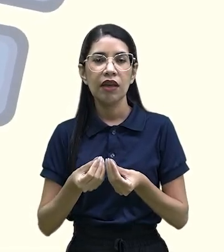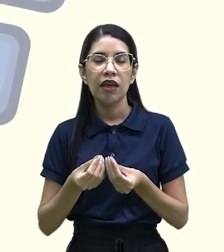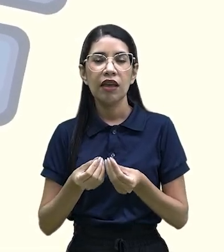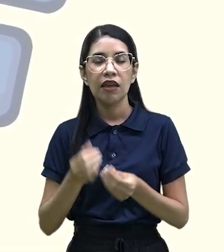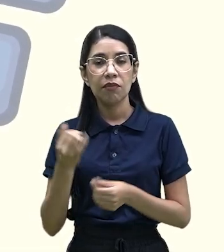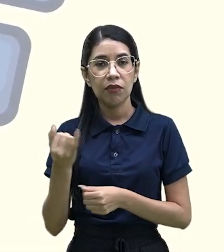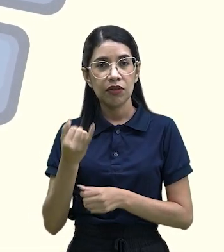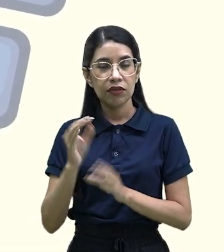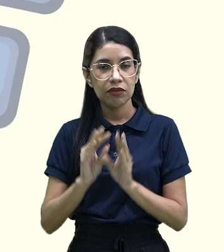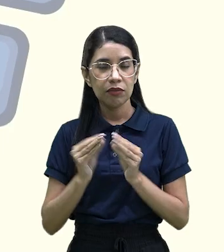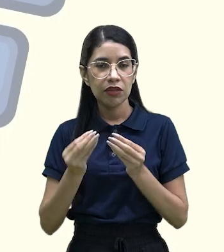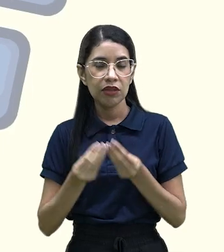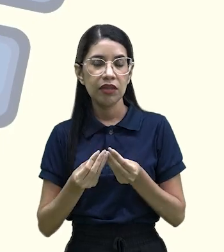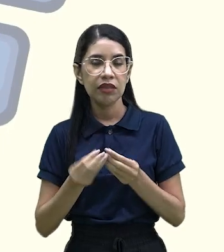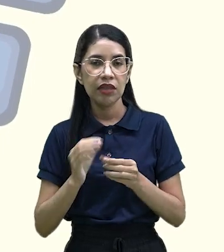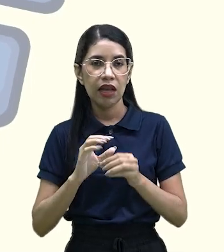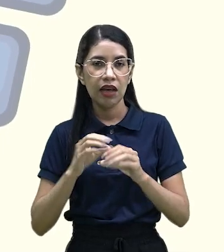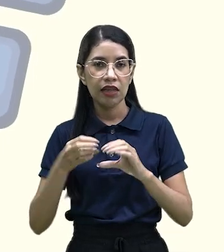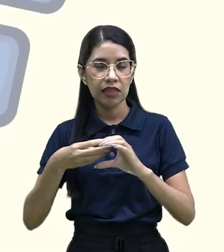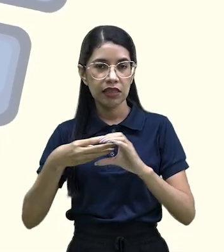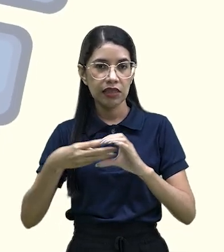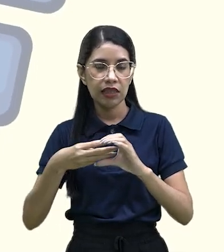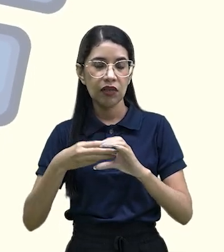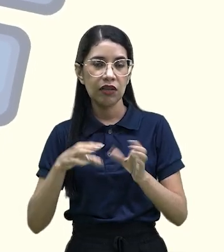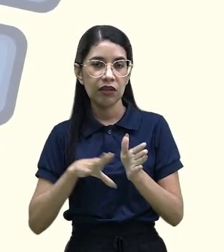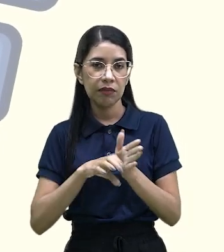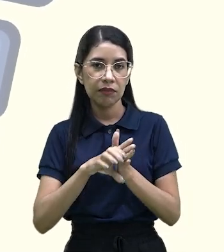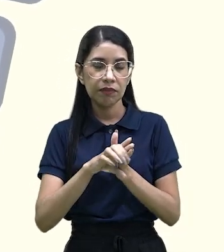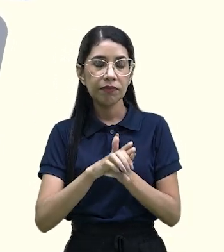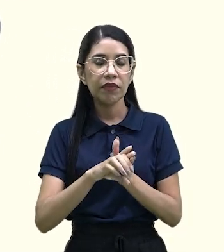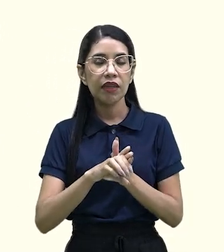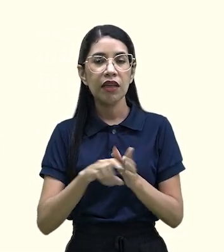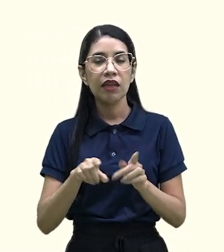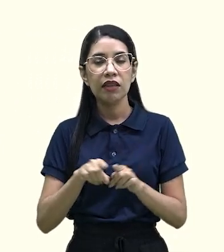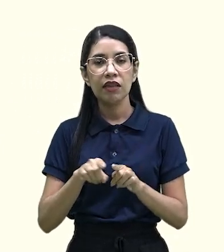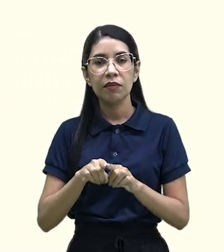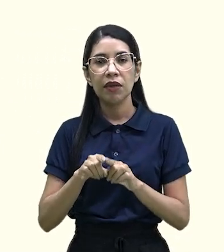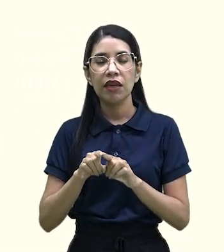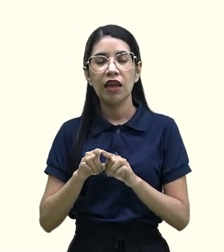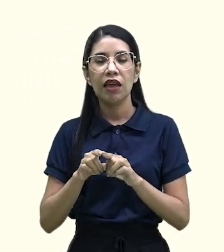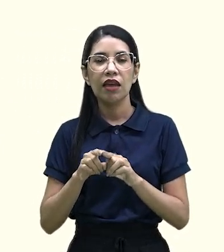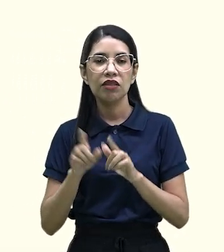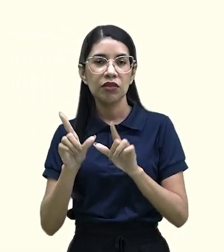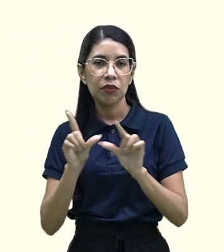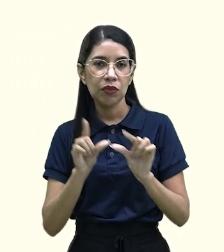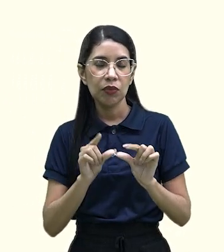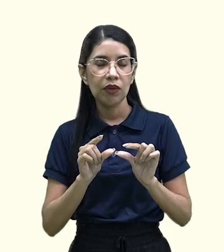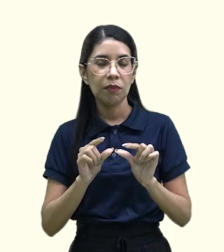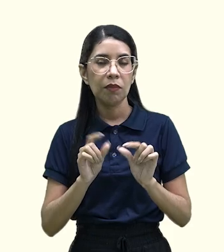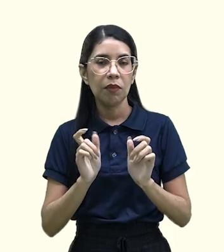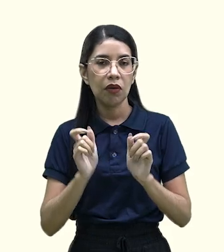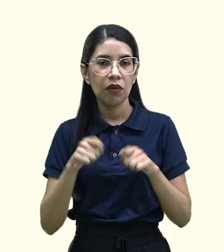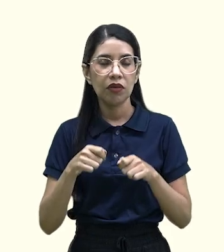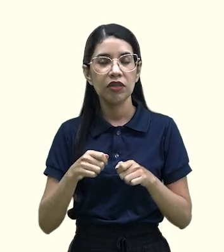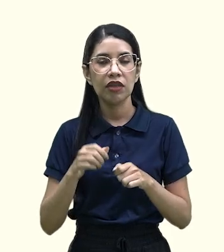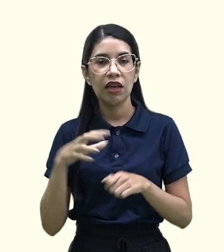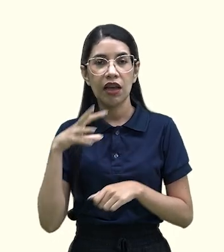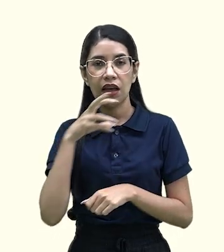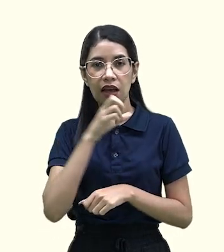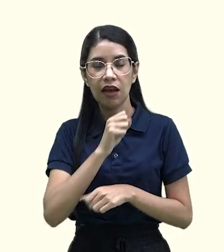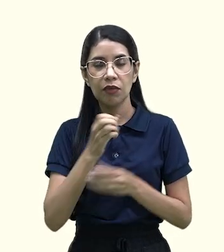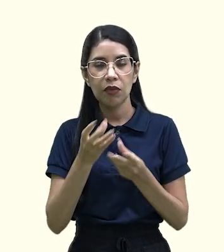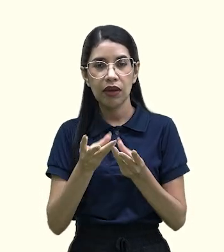importante componente da parede celular bacteriana. Essa inibição faz com que a penicilina provoque uma rápida